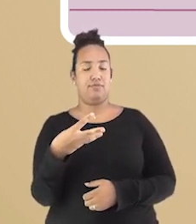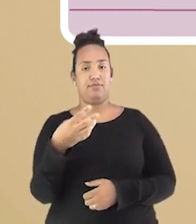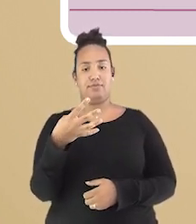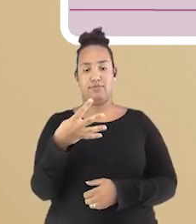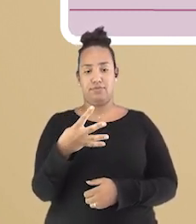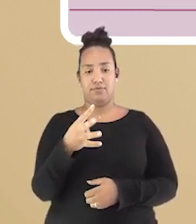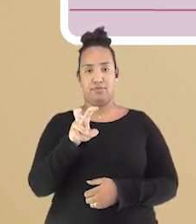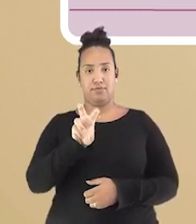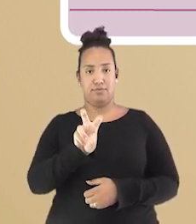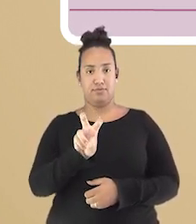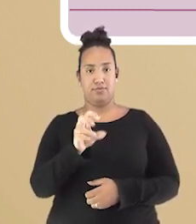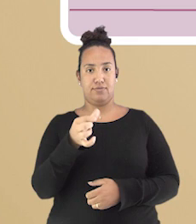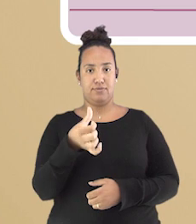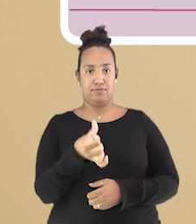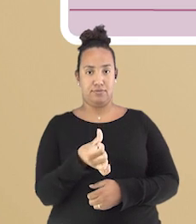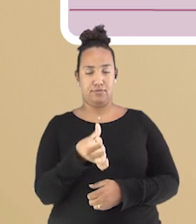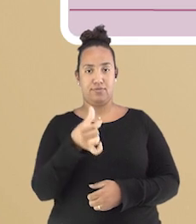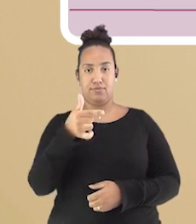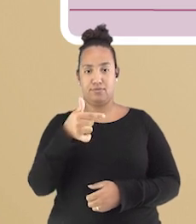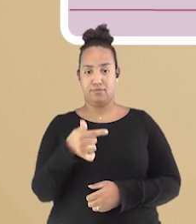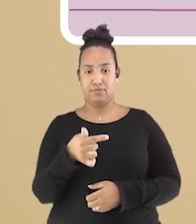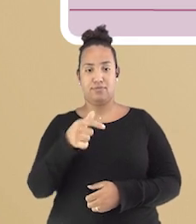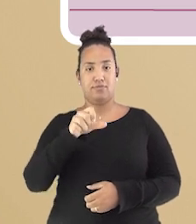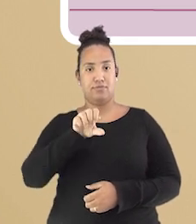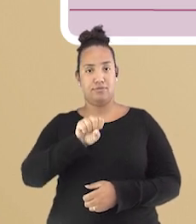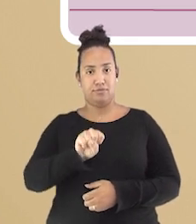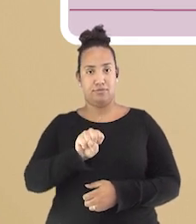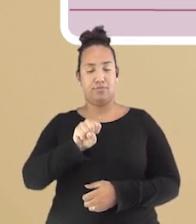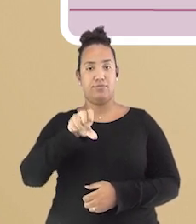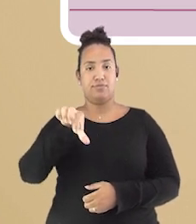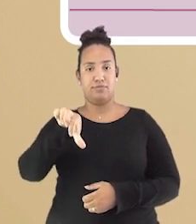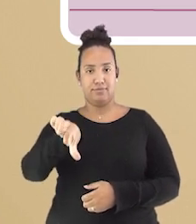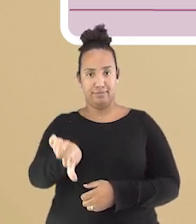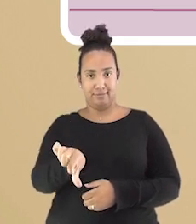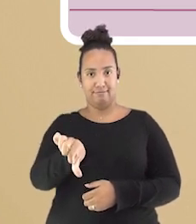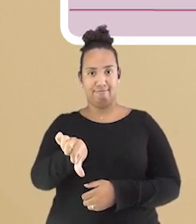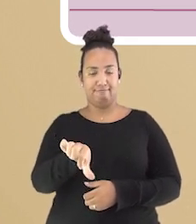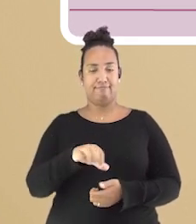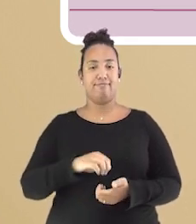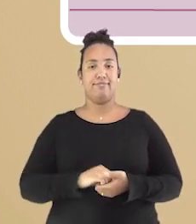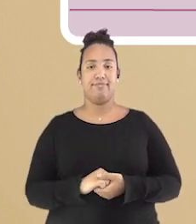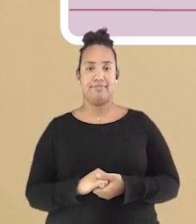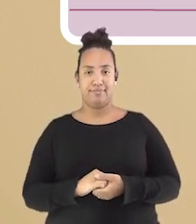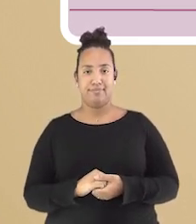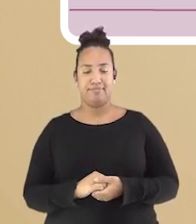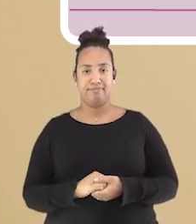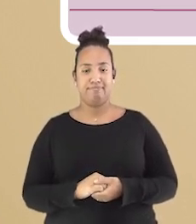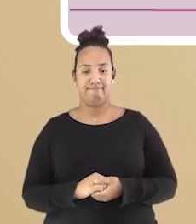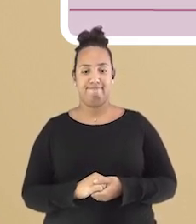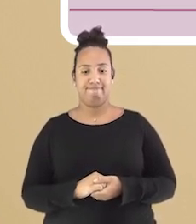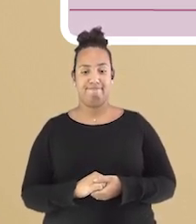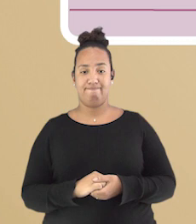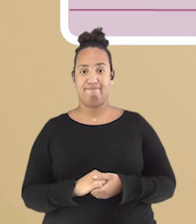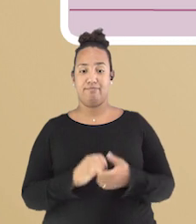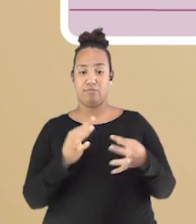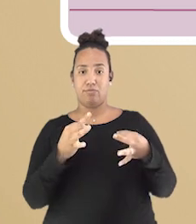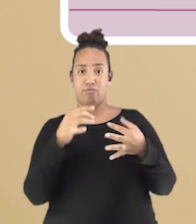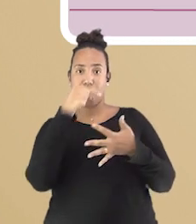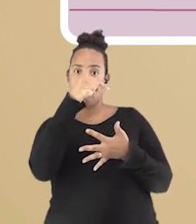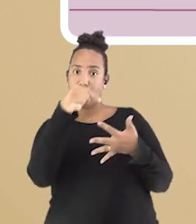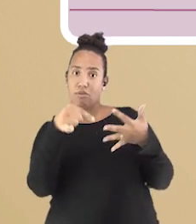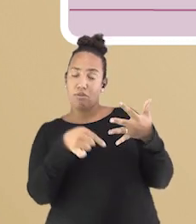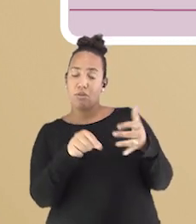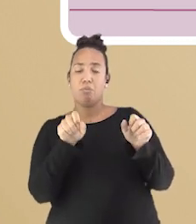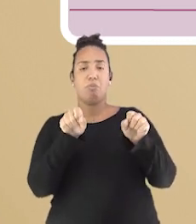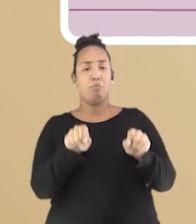4, 5, 6, 7, 8 e o 9. Com eles, podemos formar